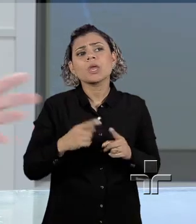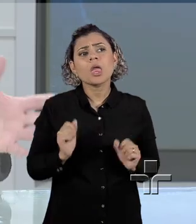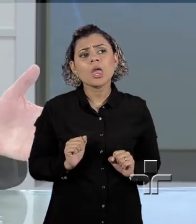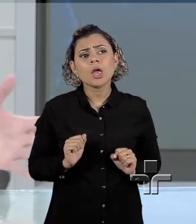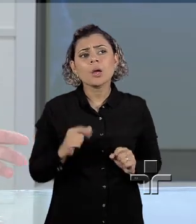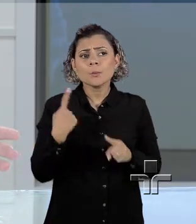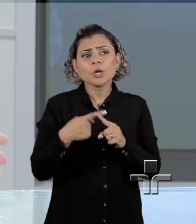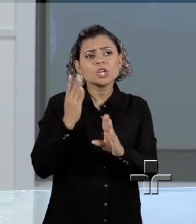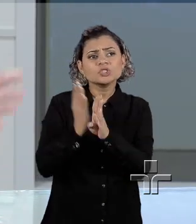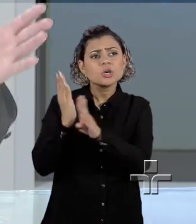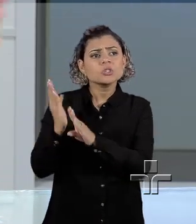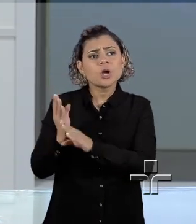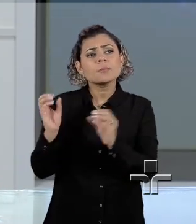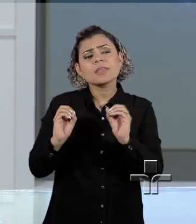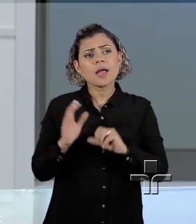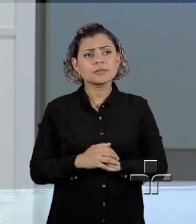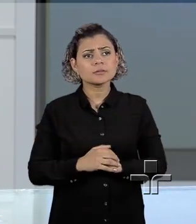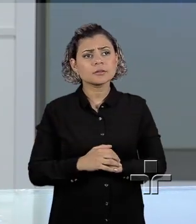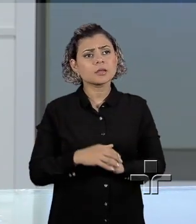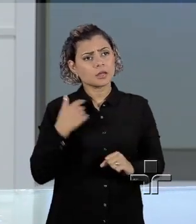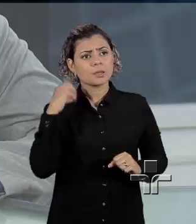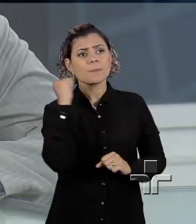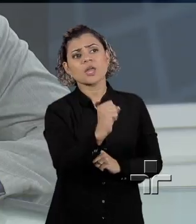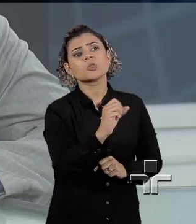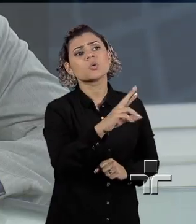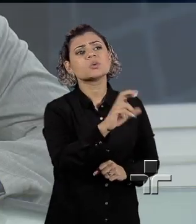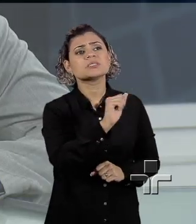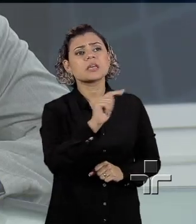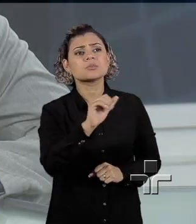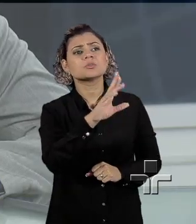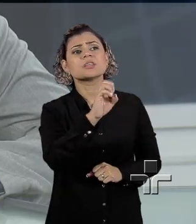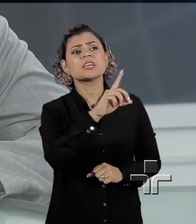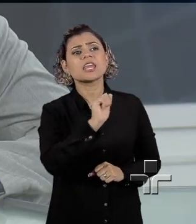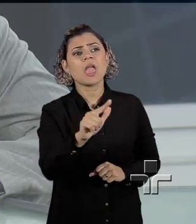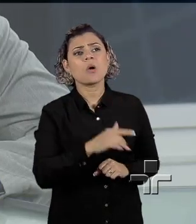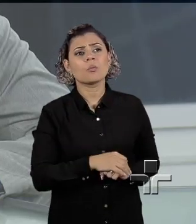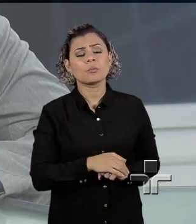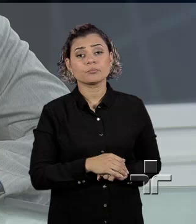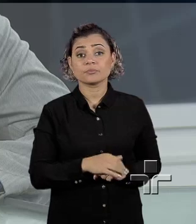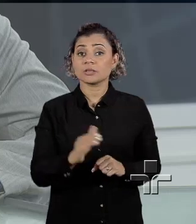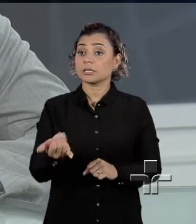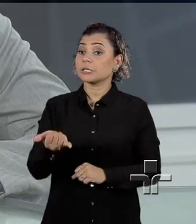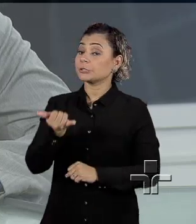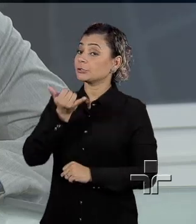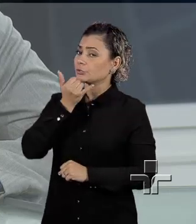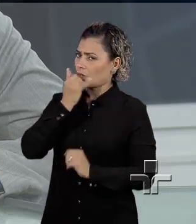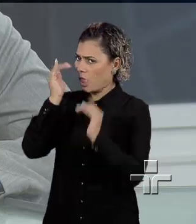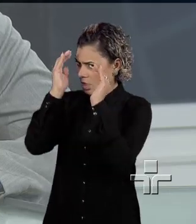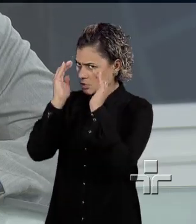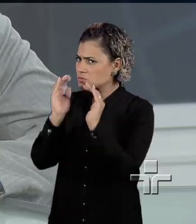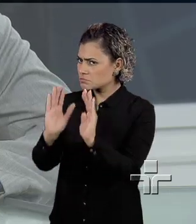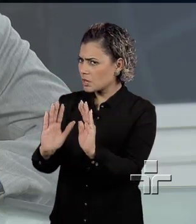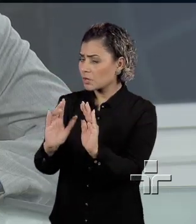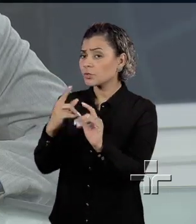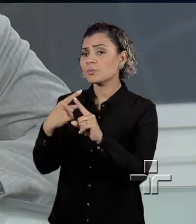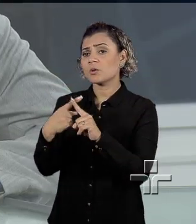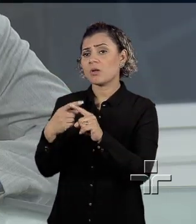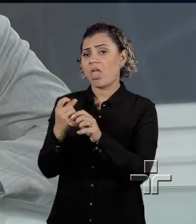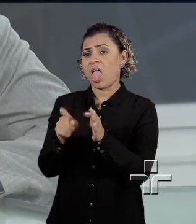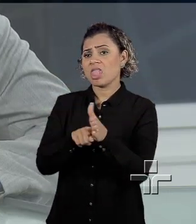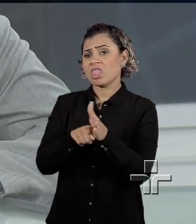Por que a BIM não descobre quem matou o Celso Daniel? Eu acho que a BIM, com todo respeito, deve estar vendo a pré-história da